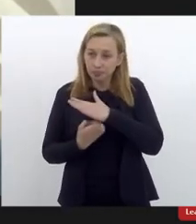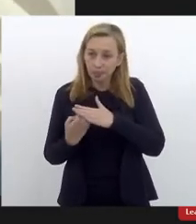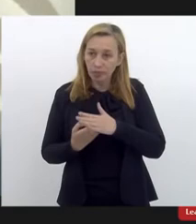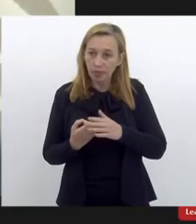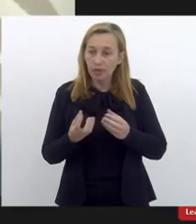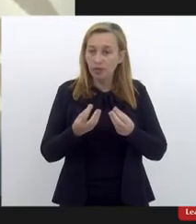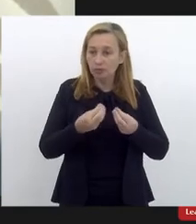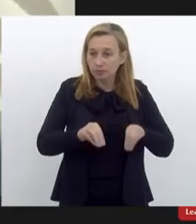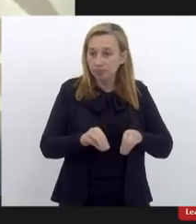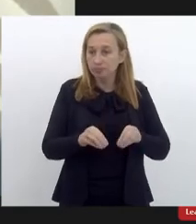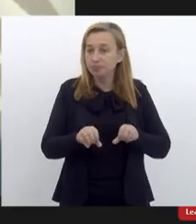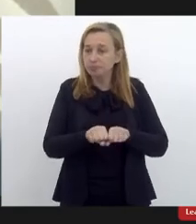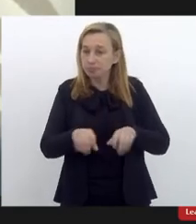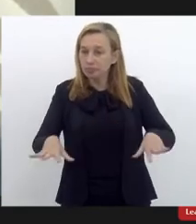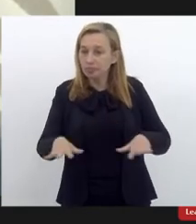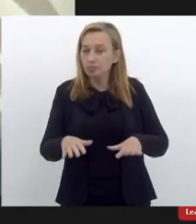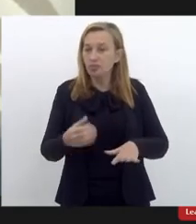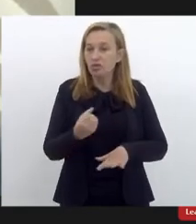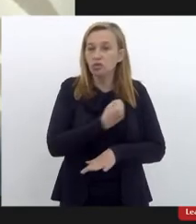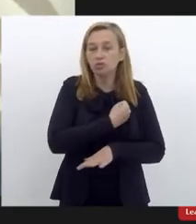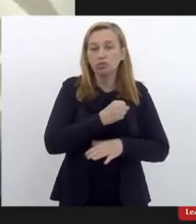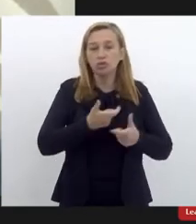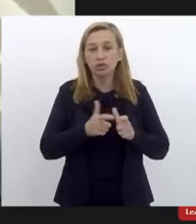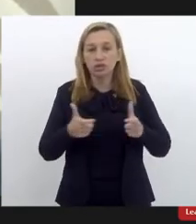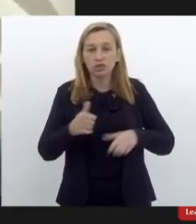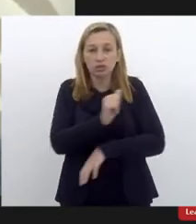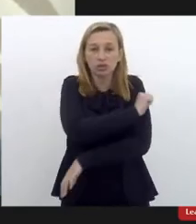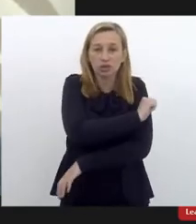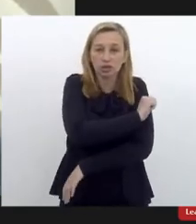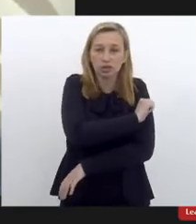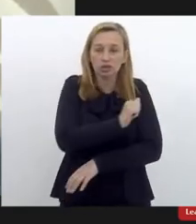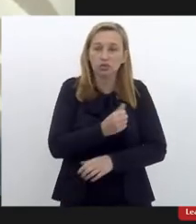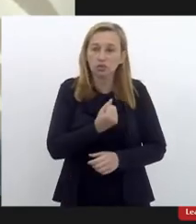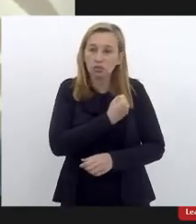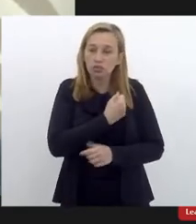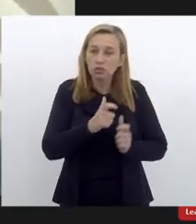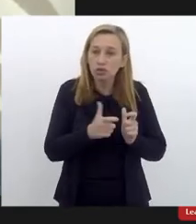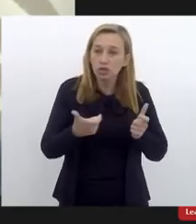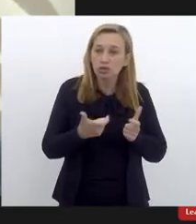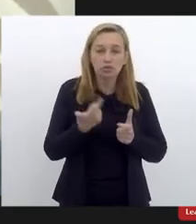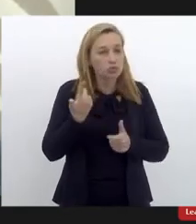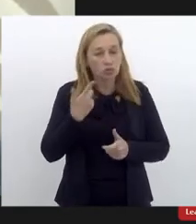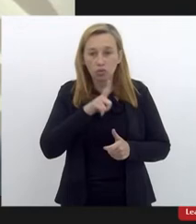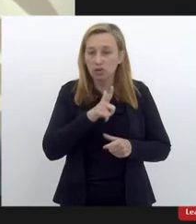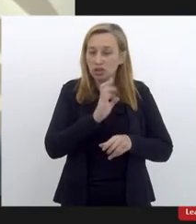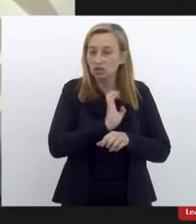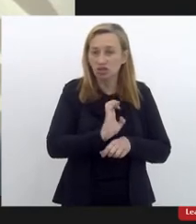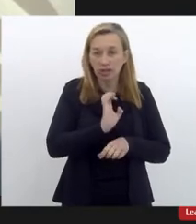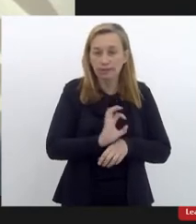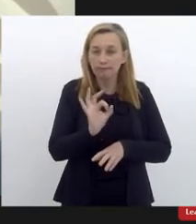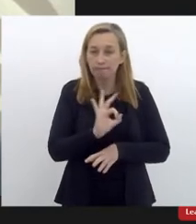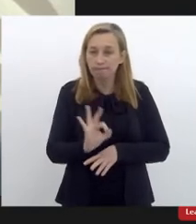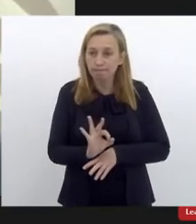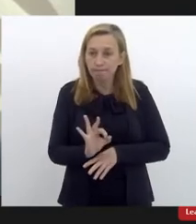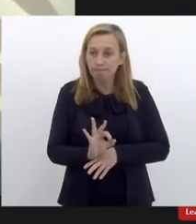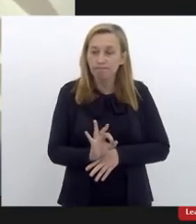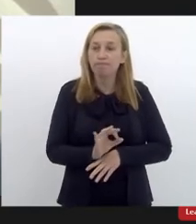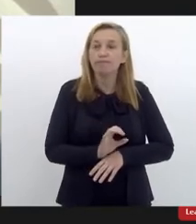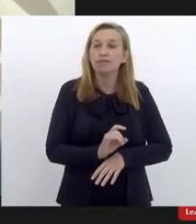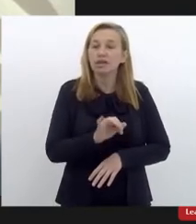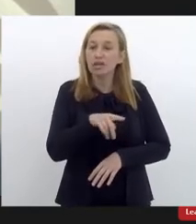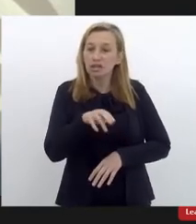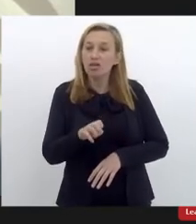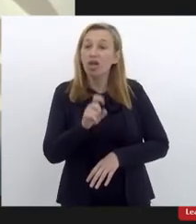pandemia. Com isso, a maioria dos alunos, grande parte dos alunos não conseguiram estágio. E no caso do ISERJ, o estágio